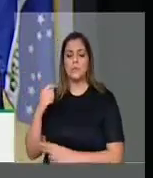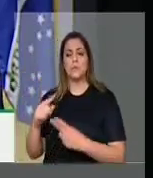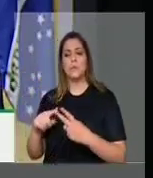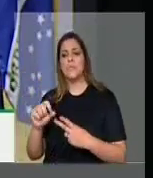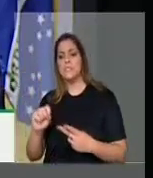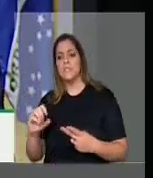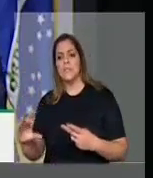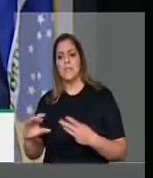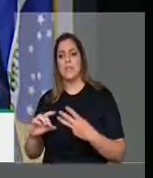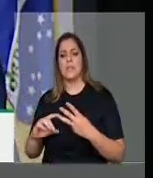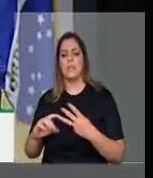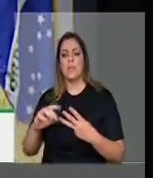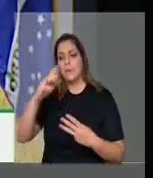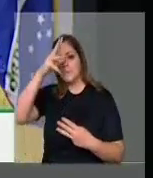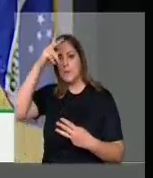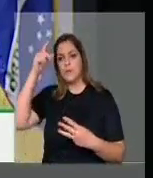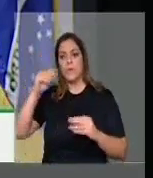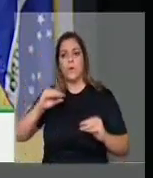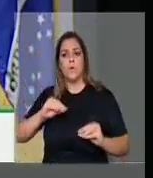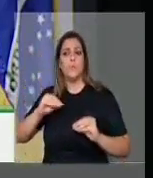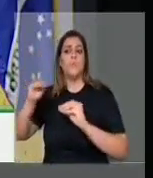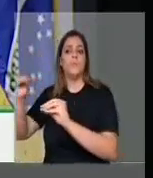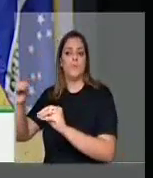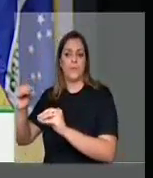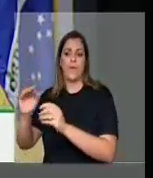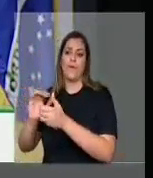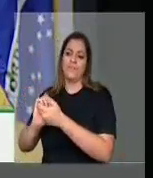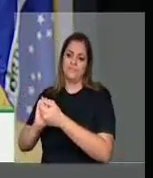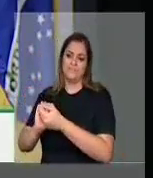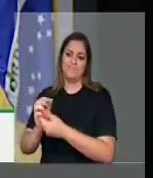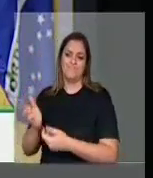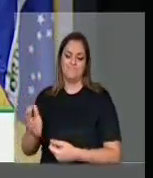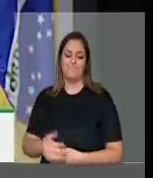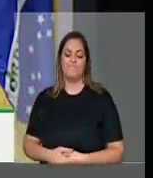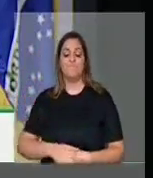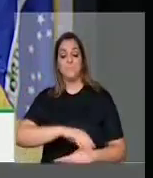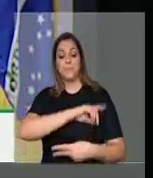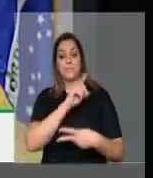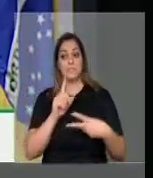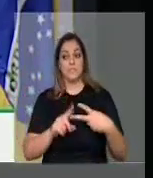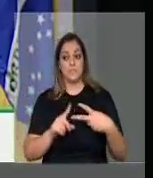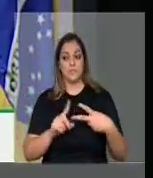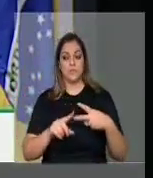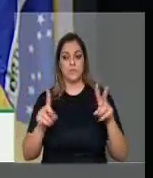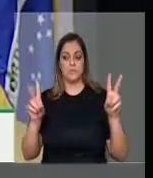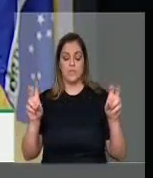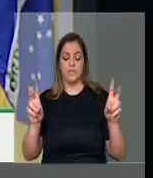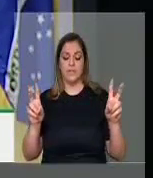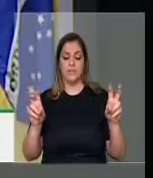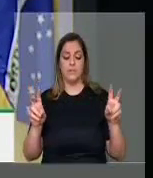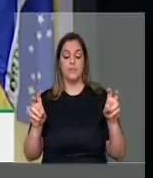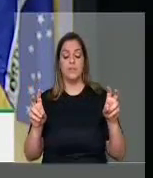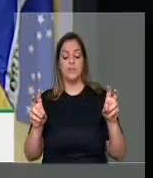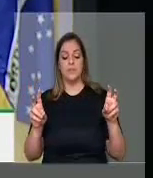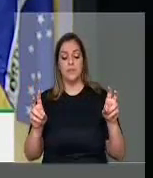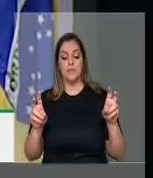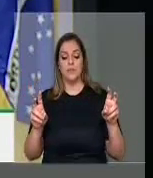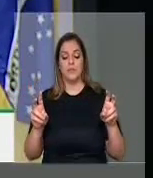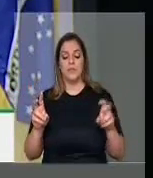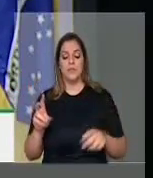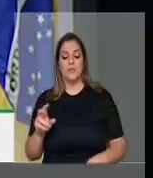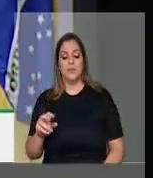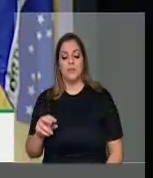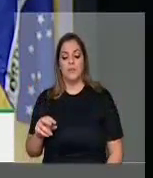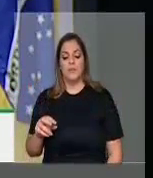Grosso. O segundo assunto também é de interesse do Estado. Embora eu seja